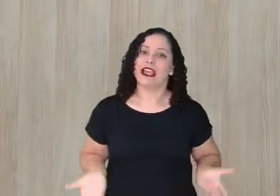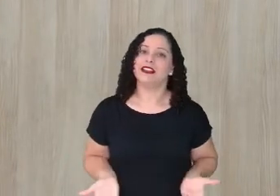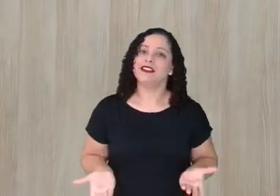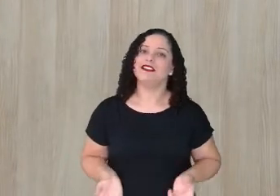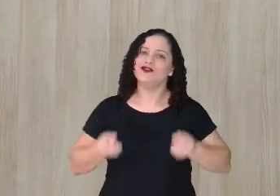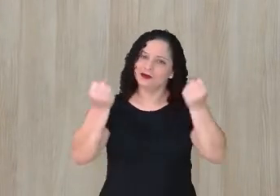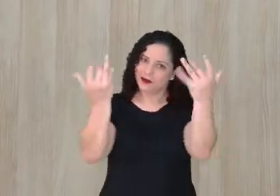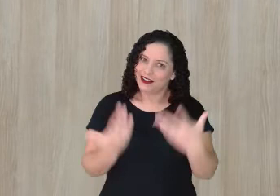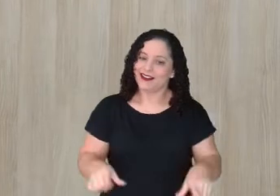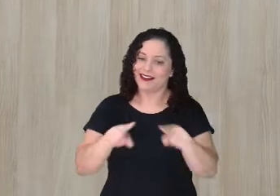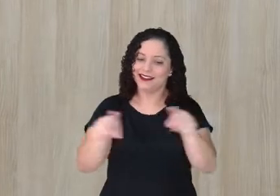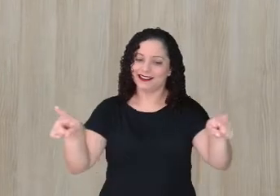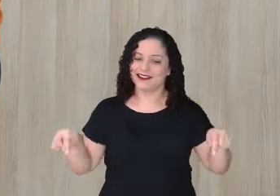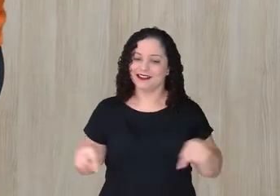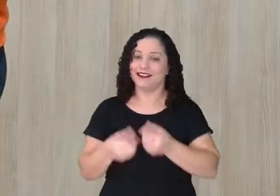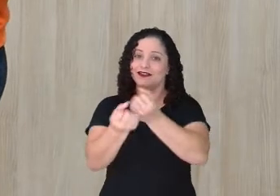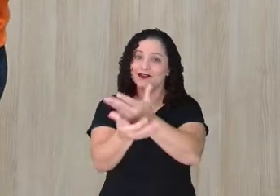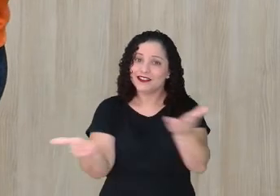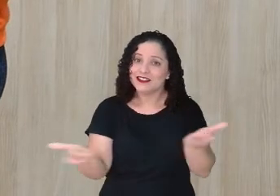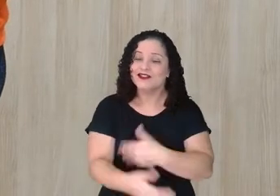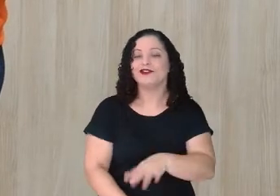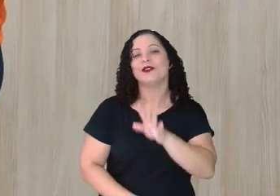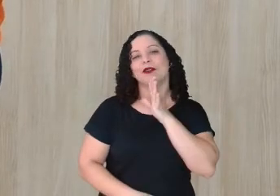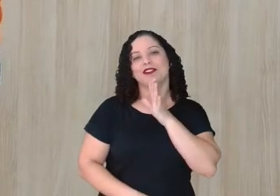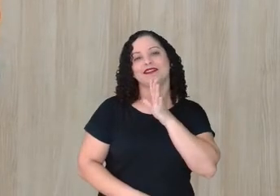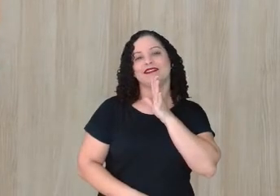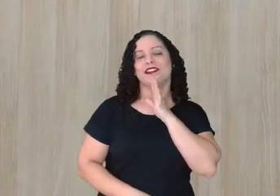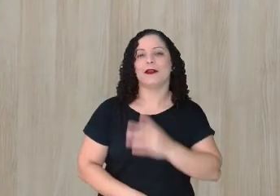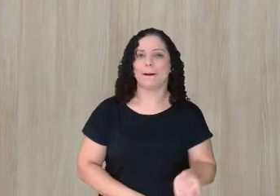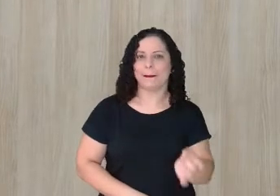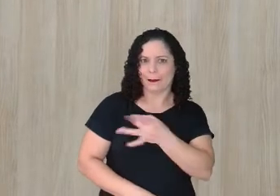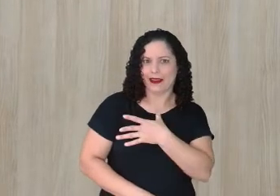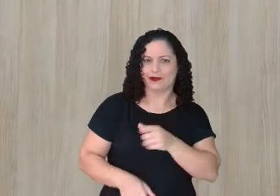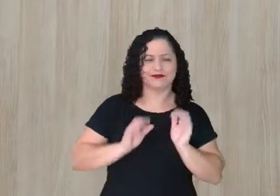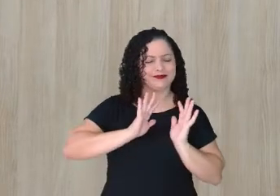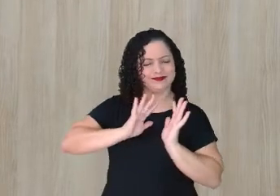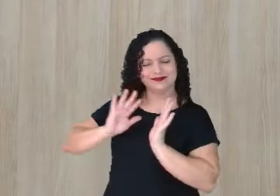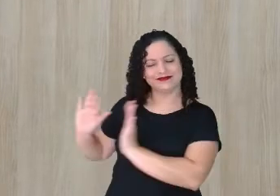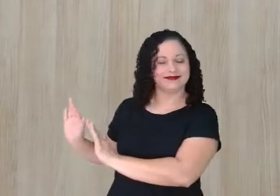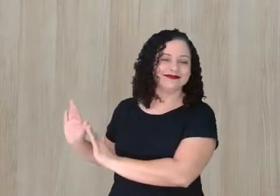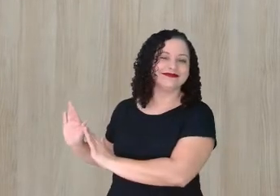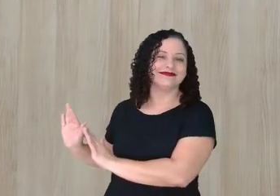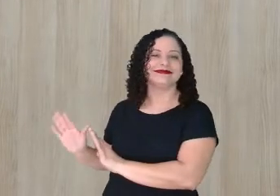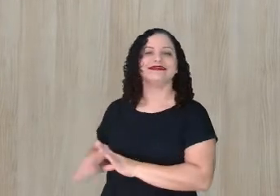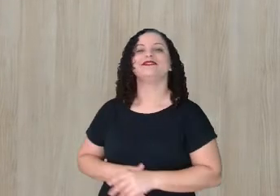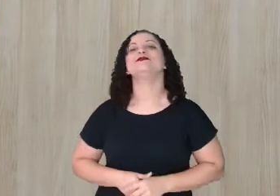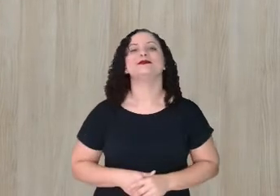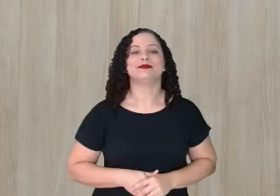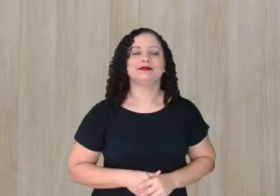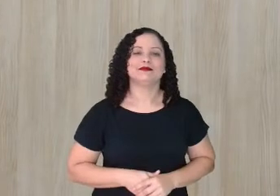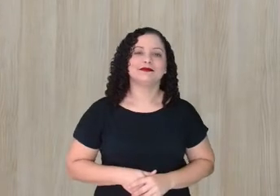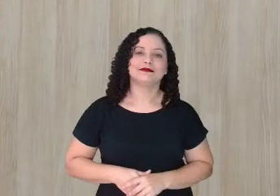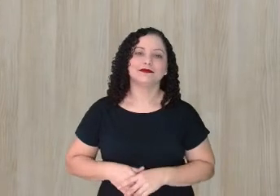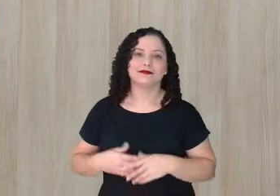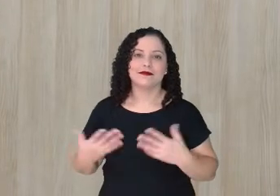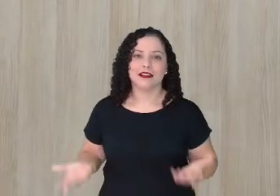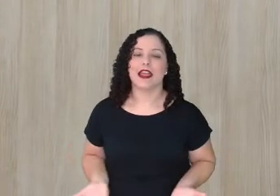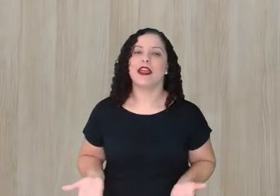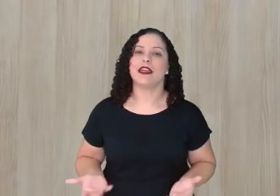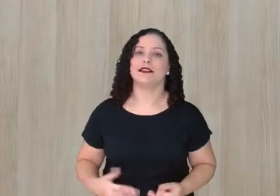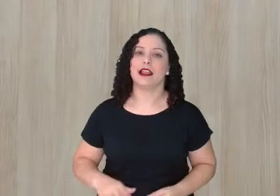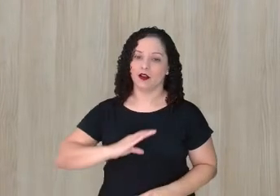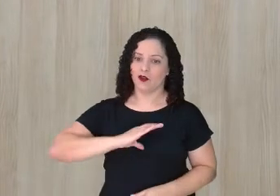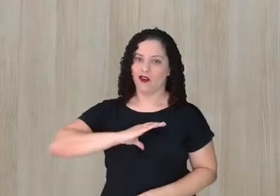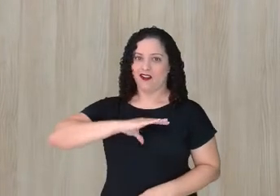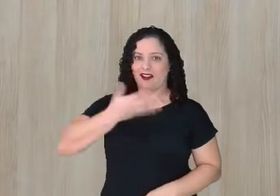Não é simples. Então, por que estão com medo? Então, vamos deixar o medo de lado, não é? A falta de